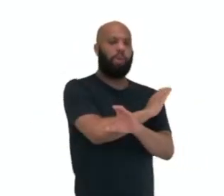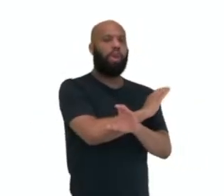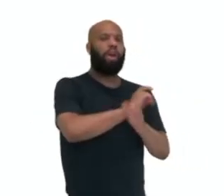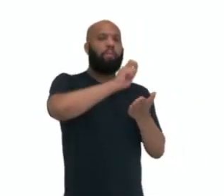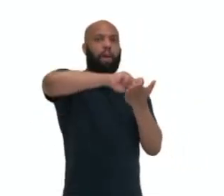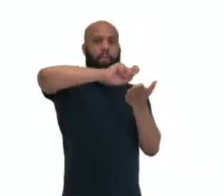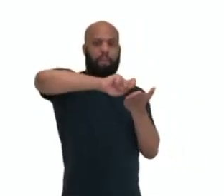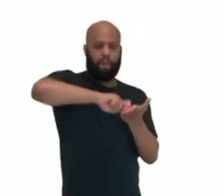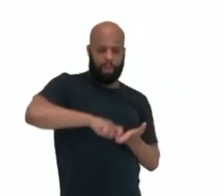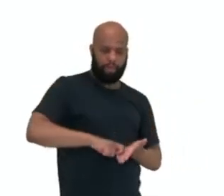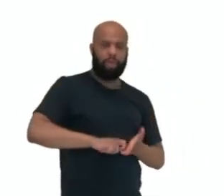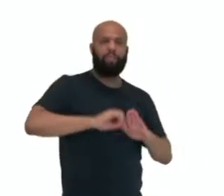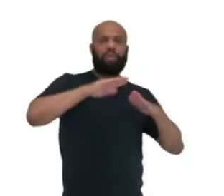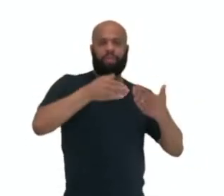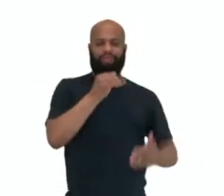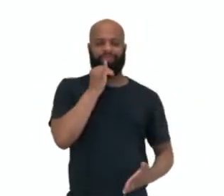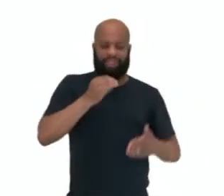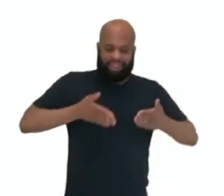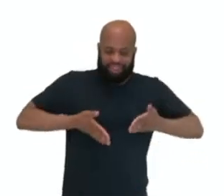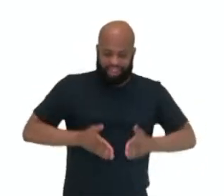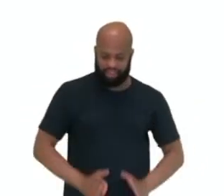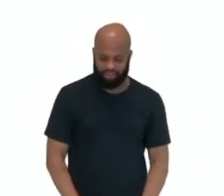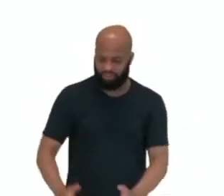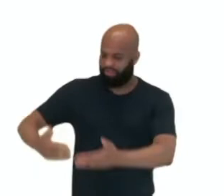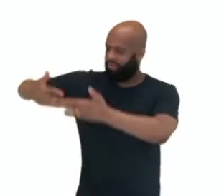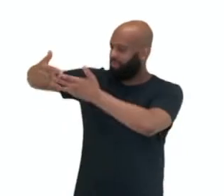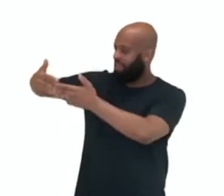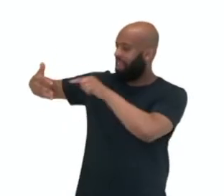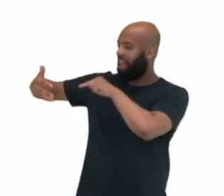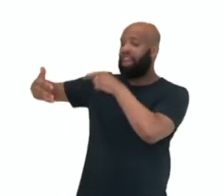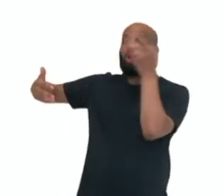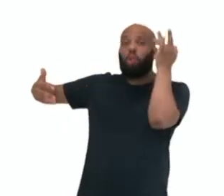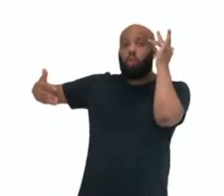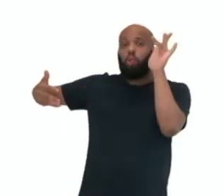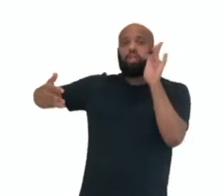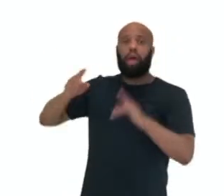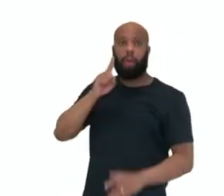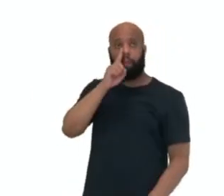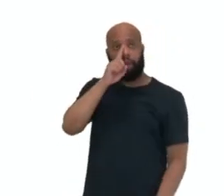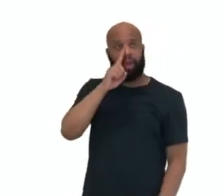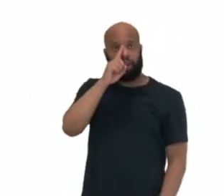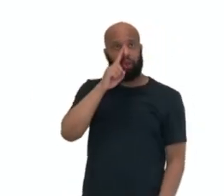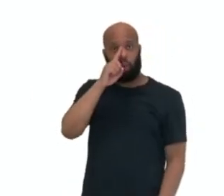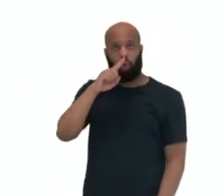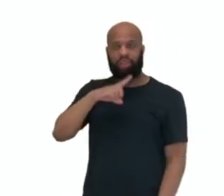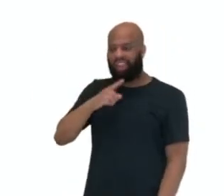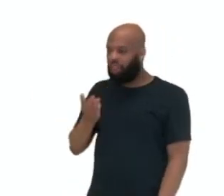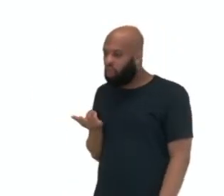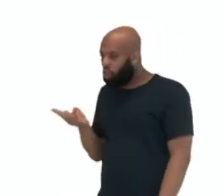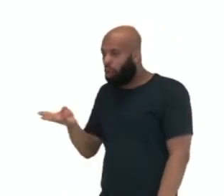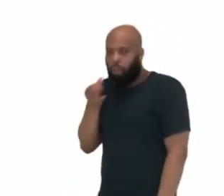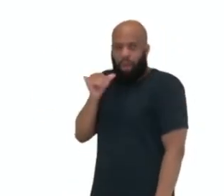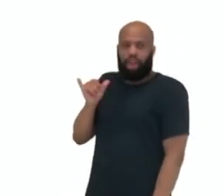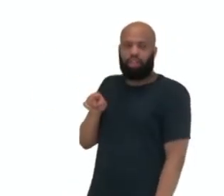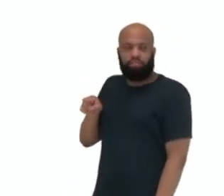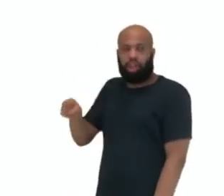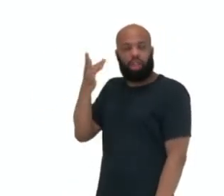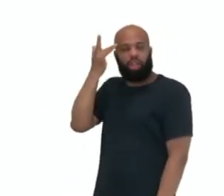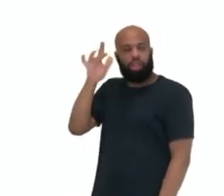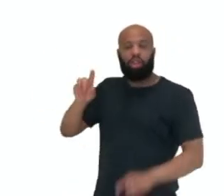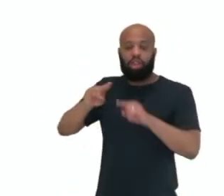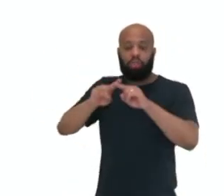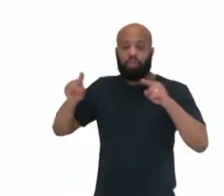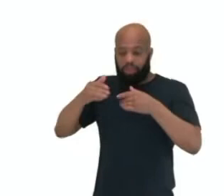Por exemplo, ao nascer, uma criança não sabe que é perigoso colocar o dedo na tomada. Mas, a partir